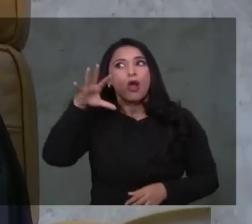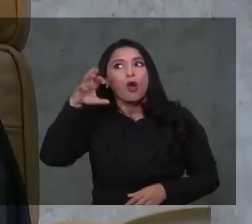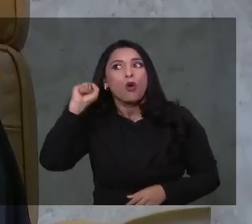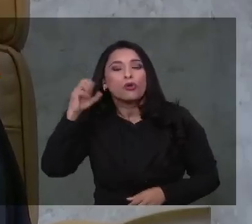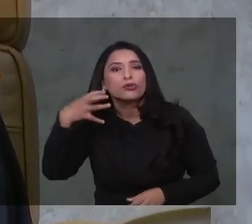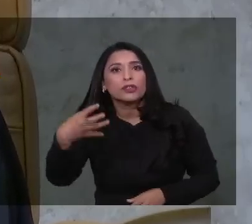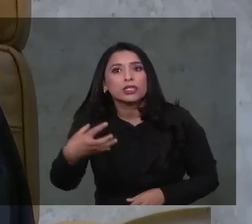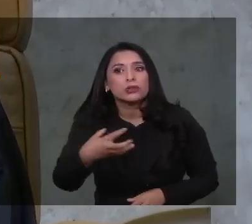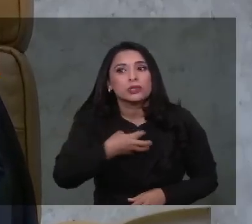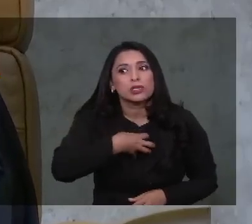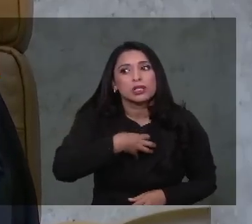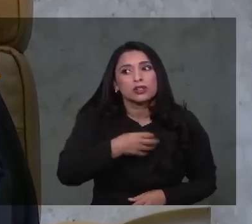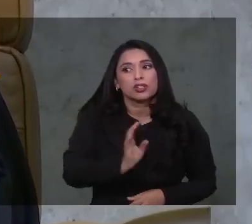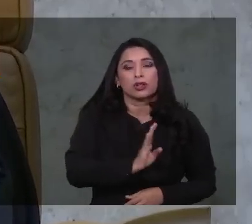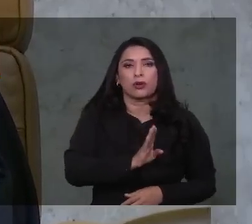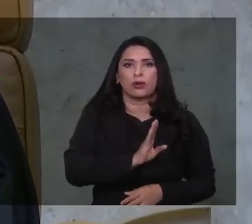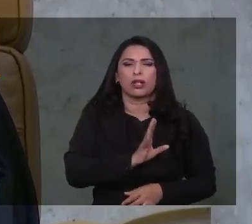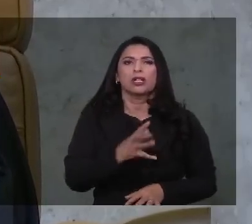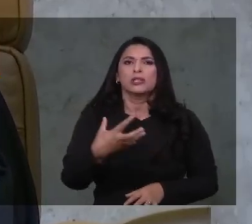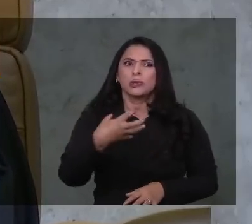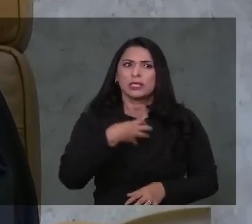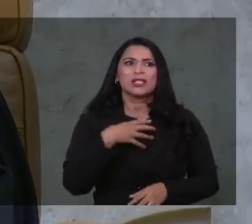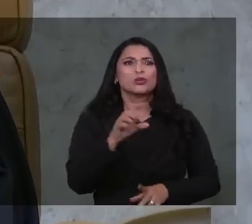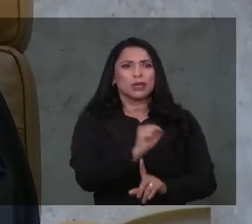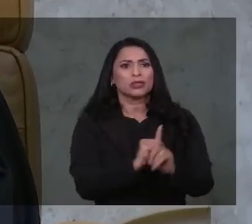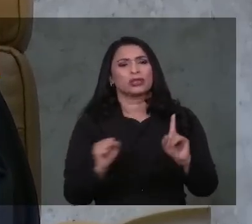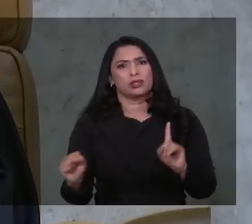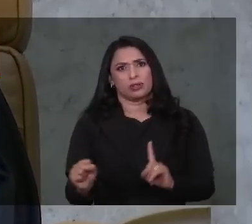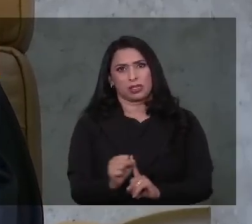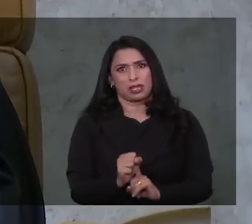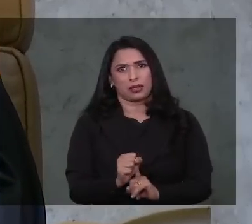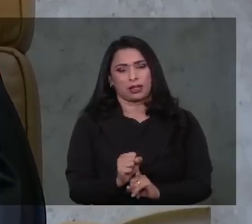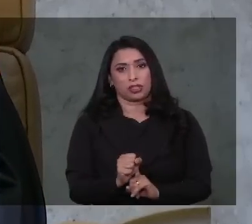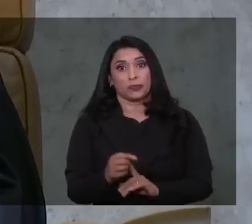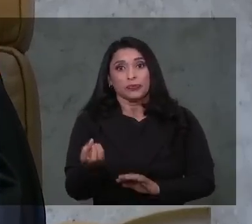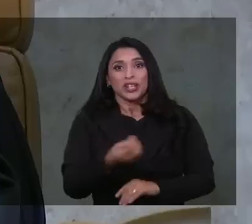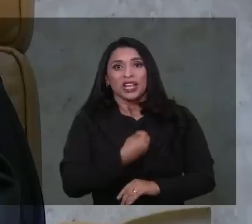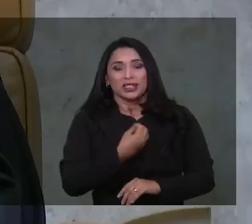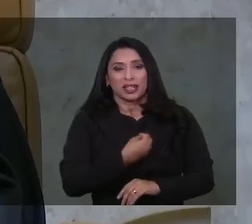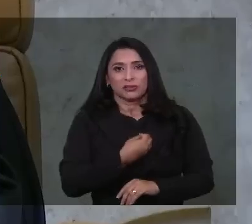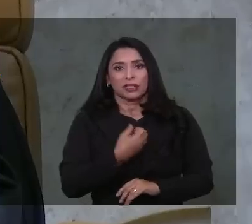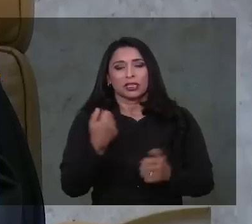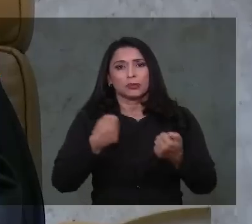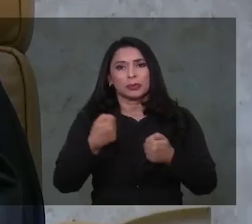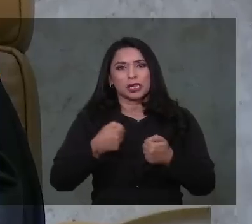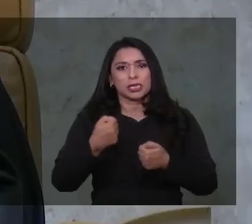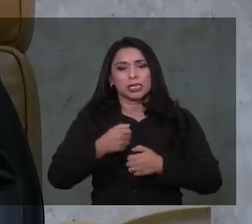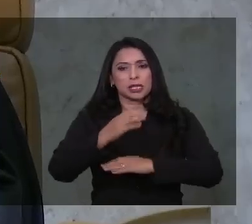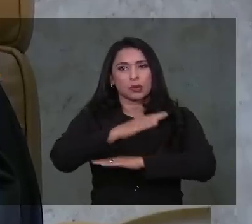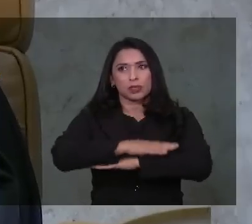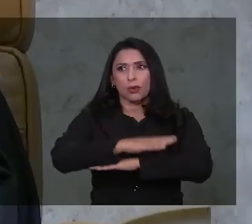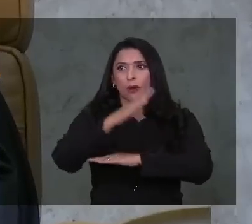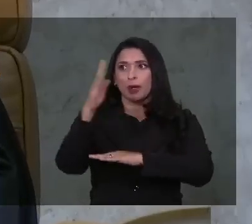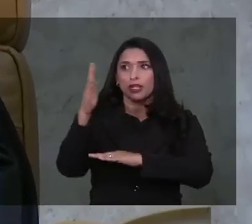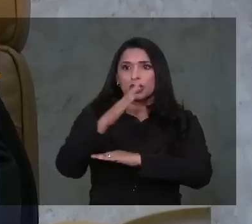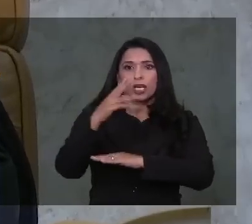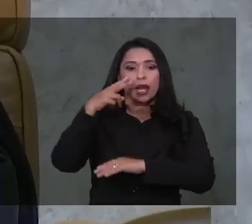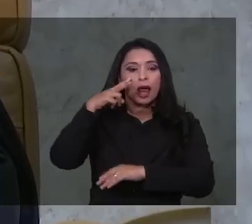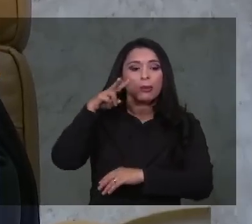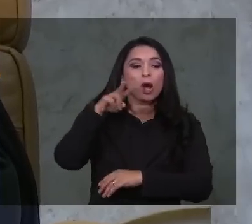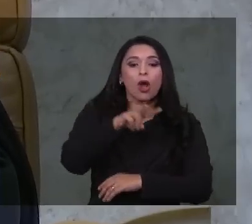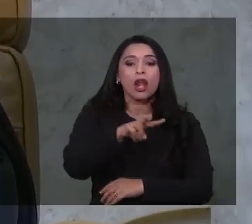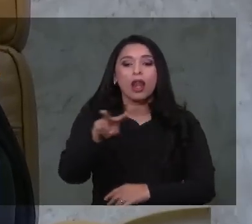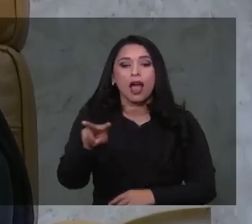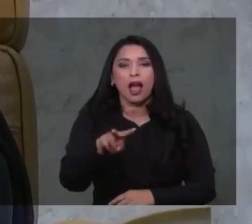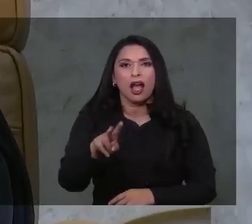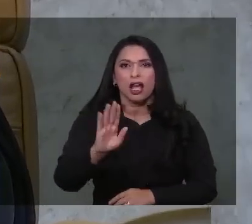de sentir o sentimento social. A gente na vida deve ser janela e não espelho, e, portanto, ter a